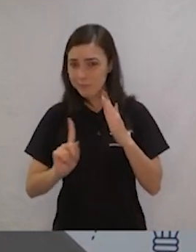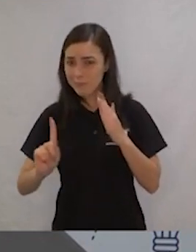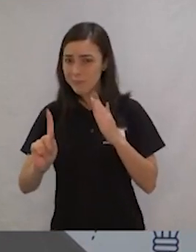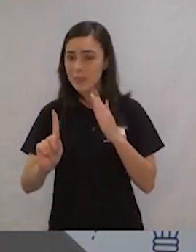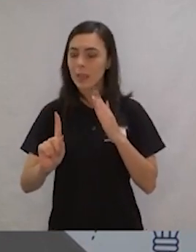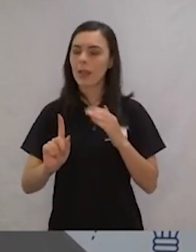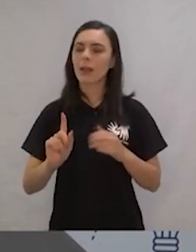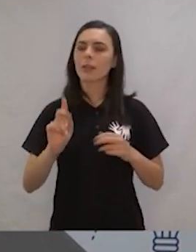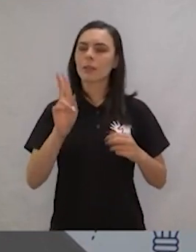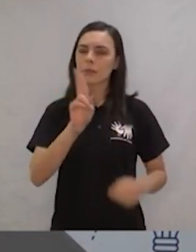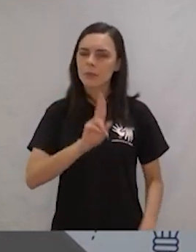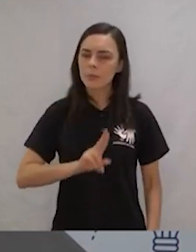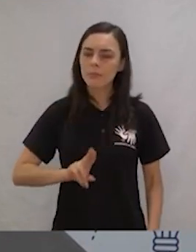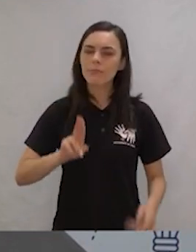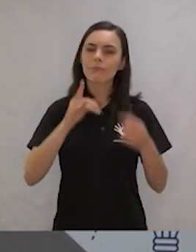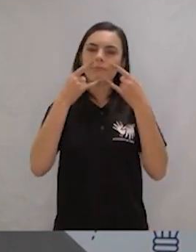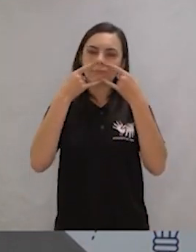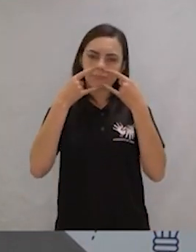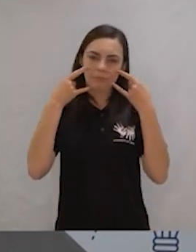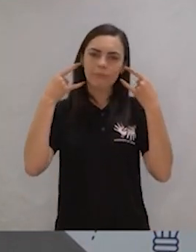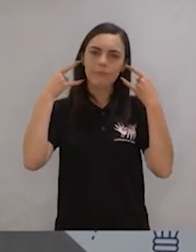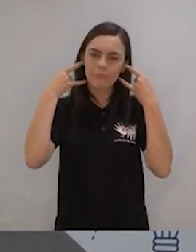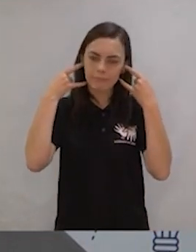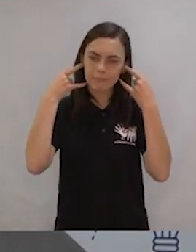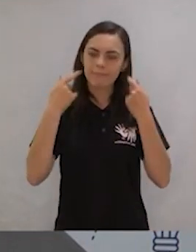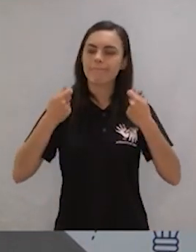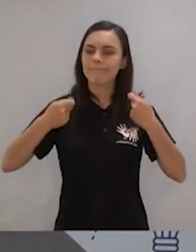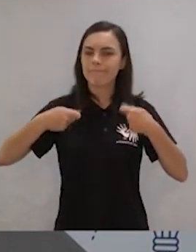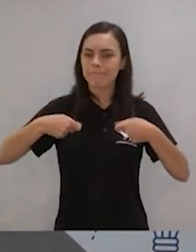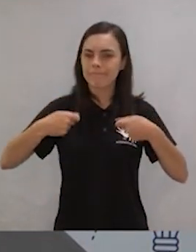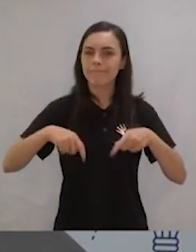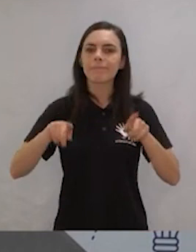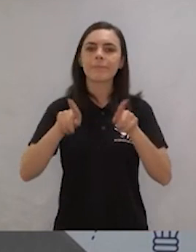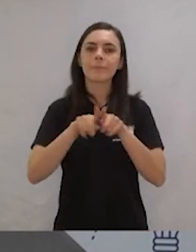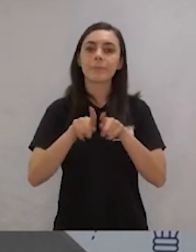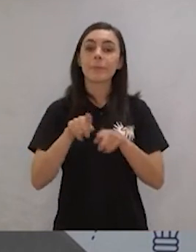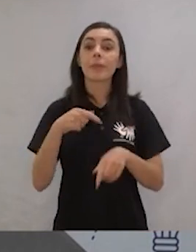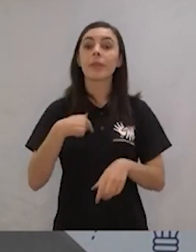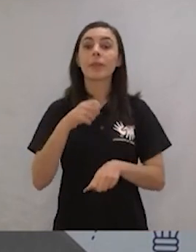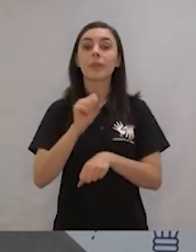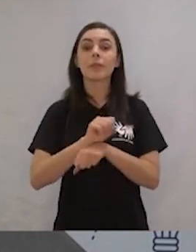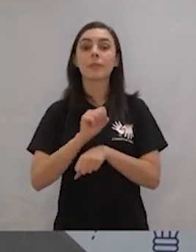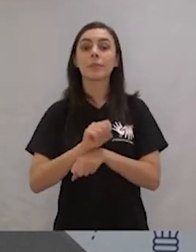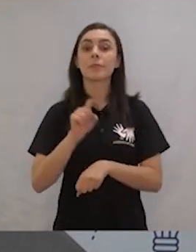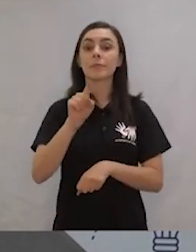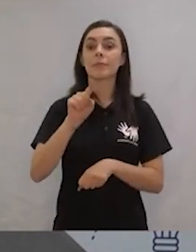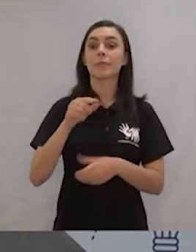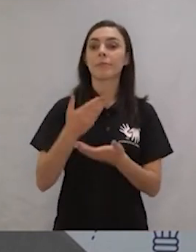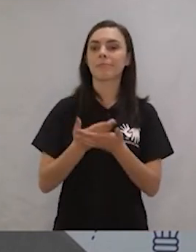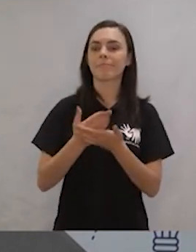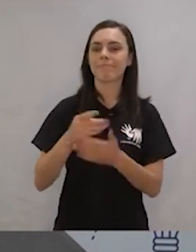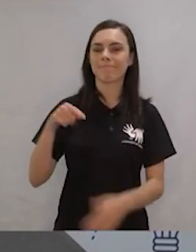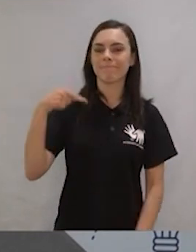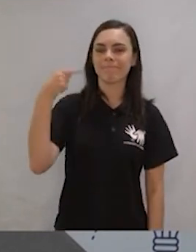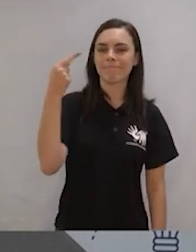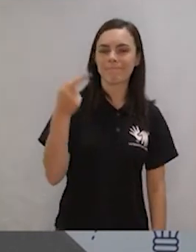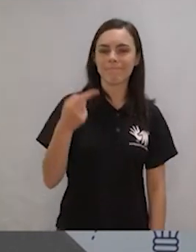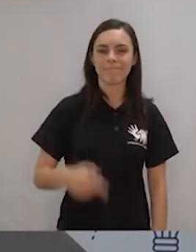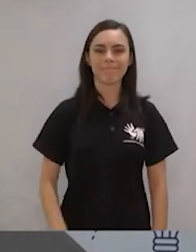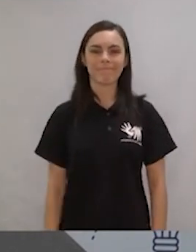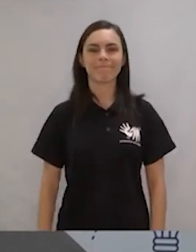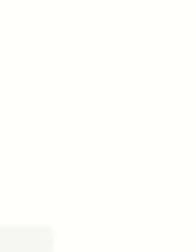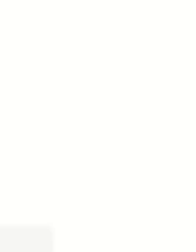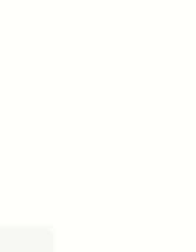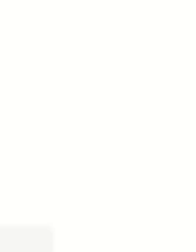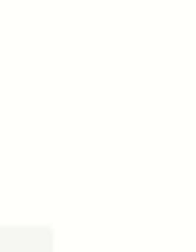não esqueçam de usar a máscara e aguardo vocês até a próxima aula.